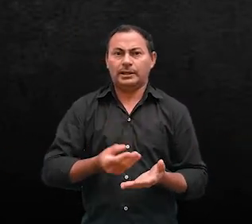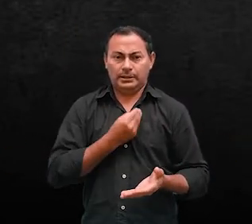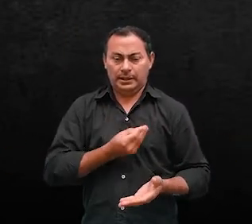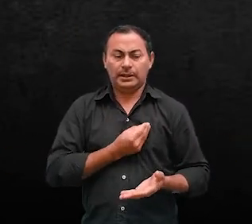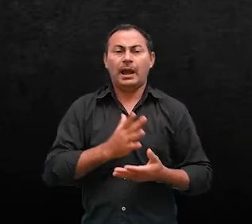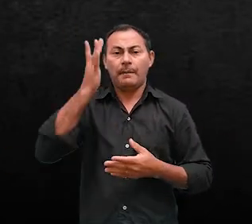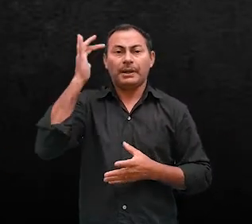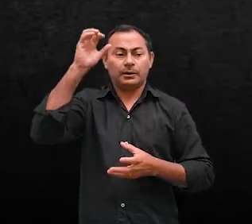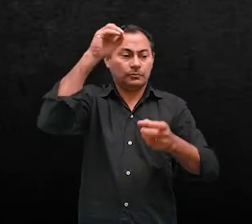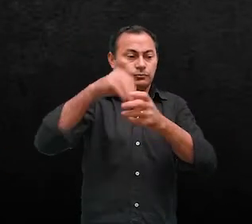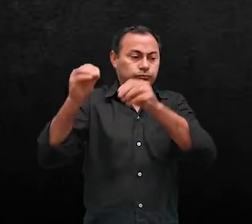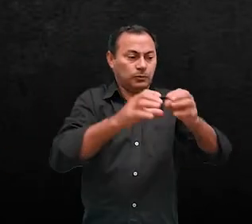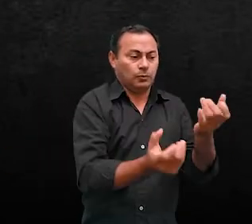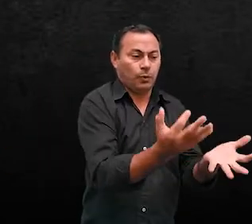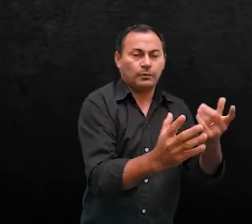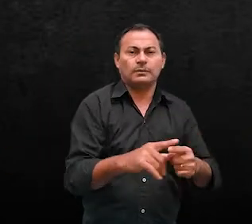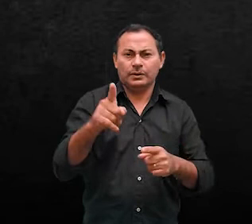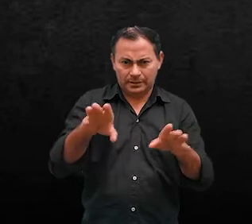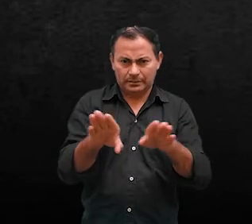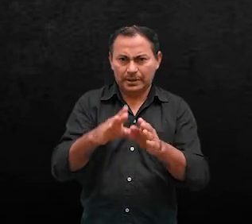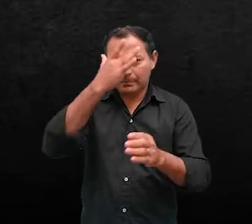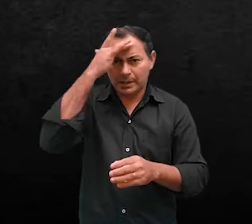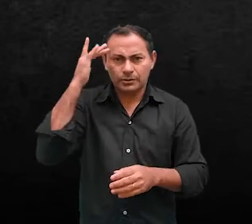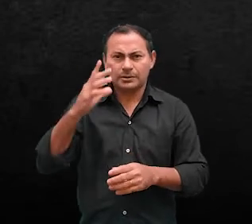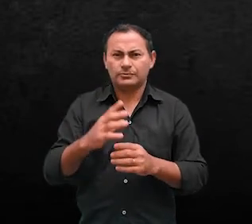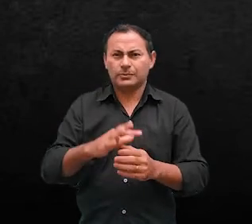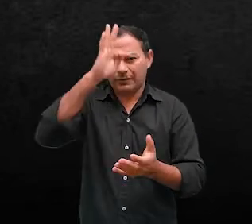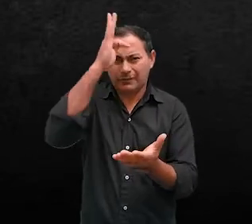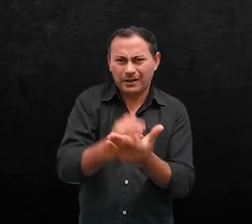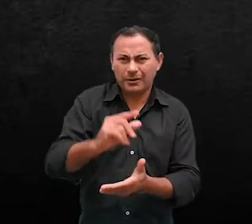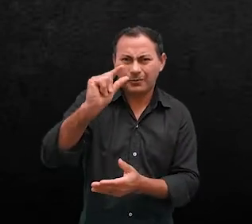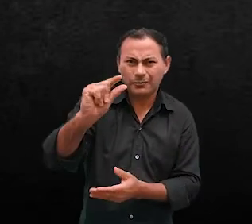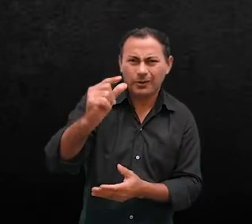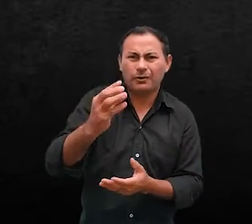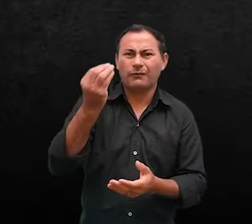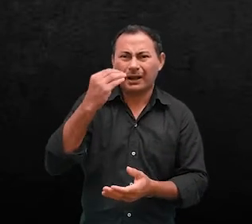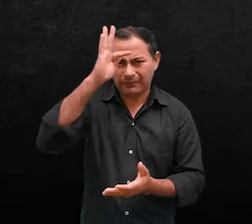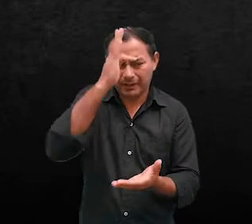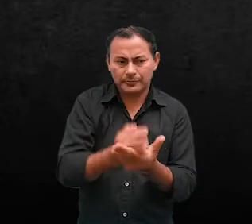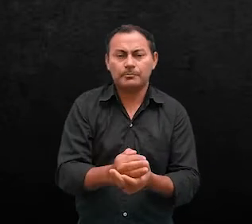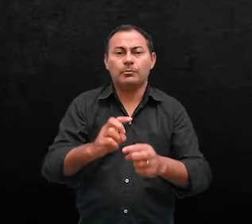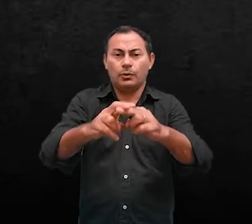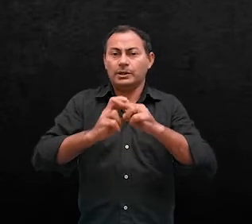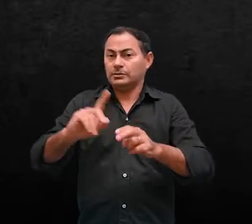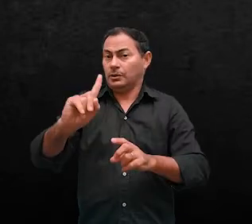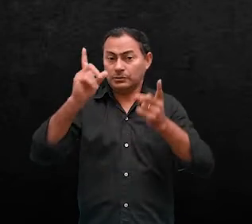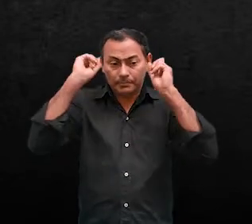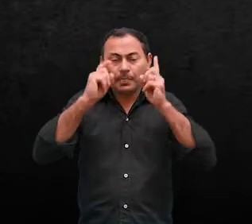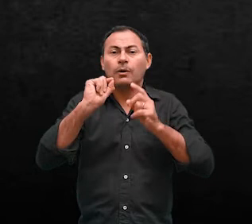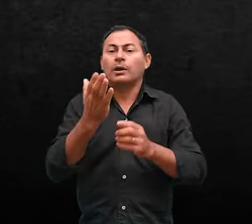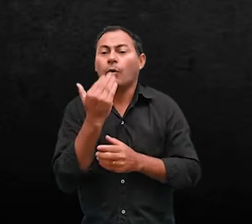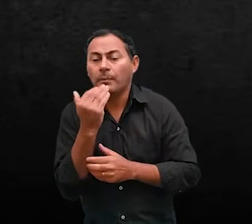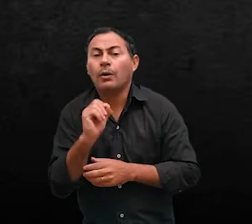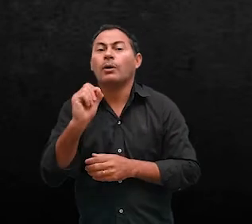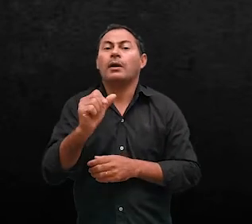é lançada ao fogo não vestirá muito mais a vocês homens de pequena fé e portanto Não se preocupem